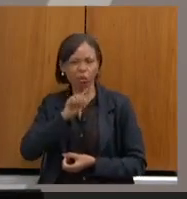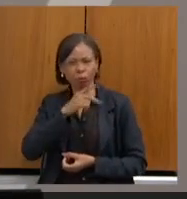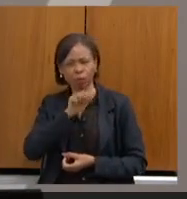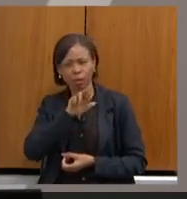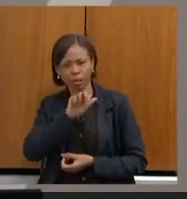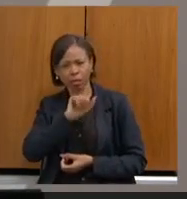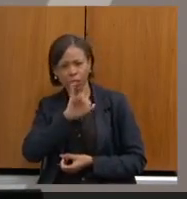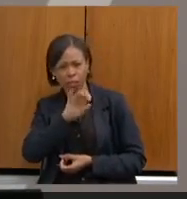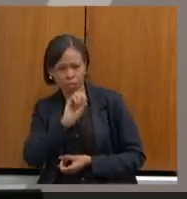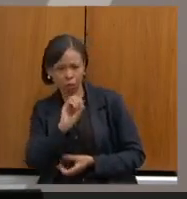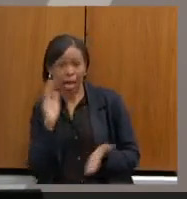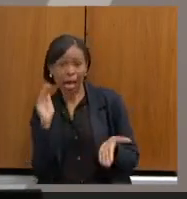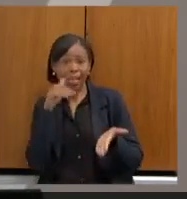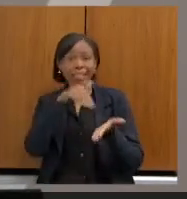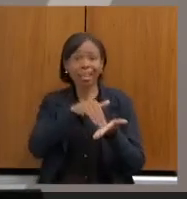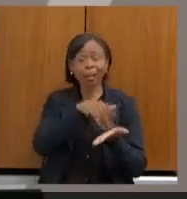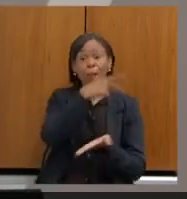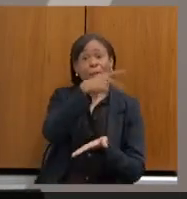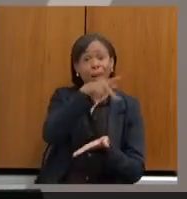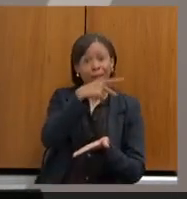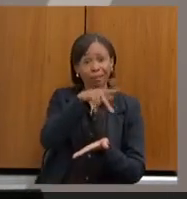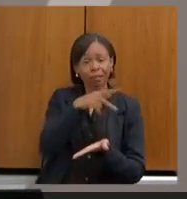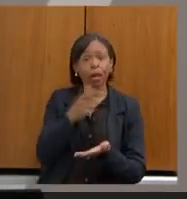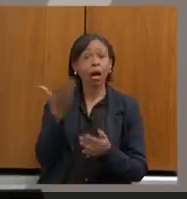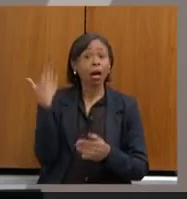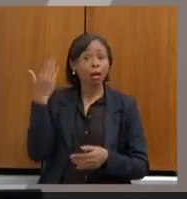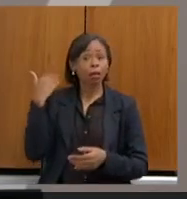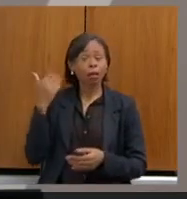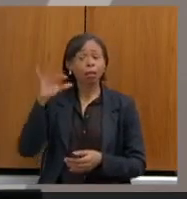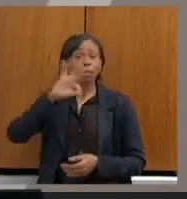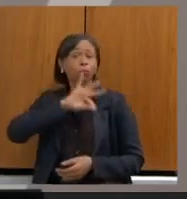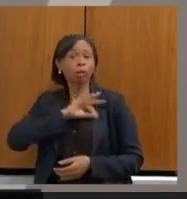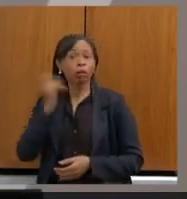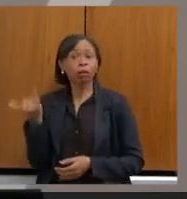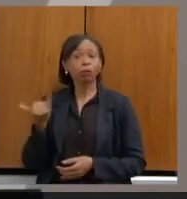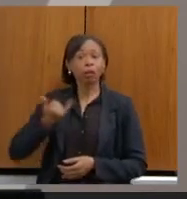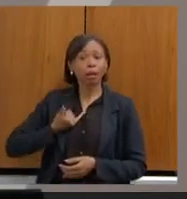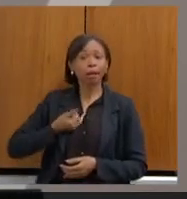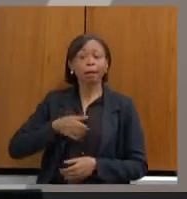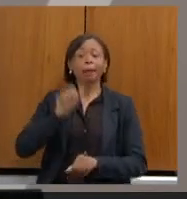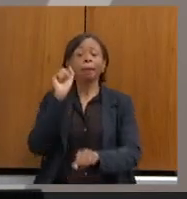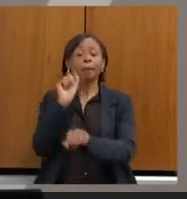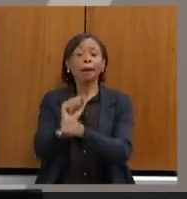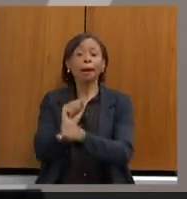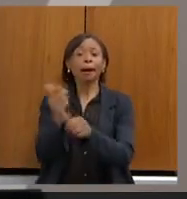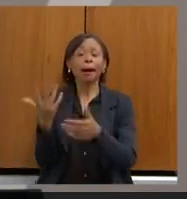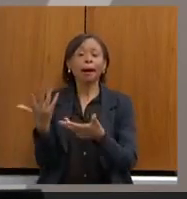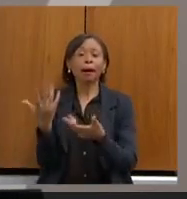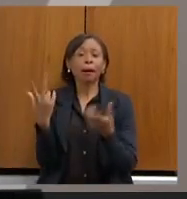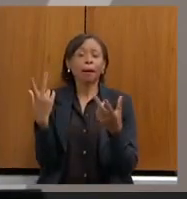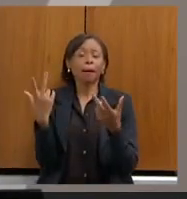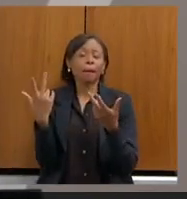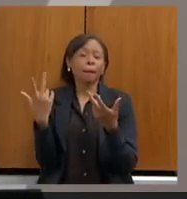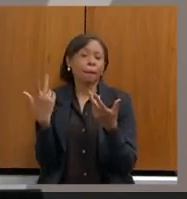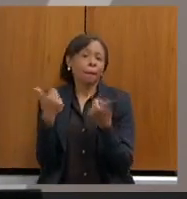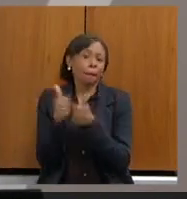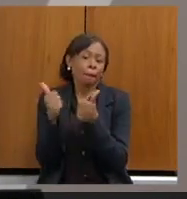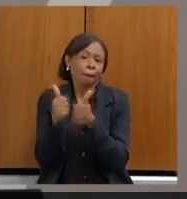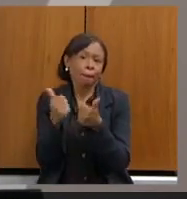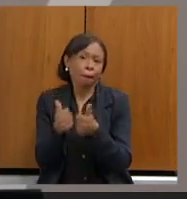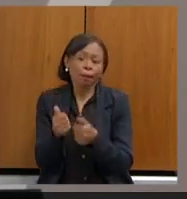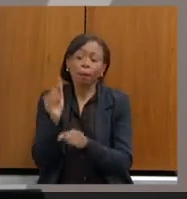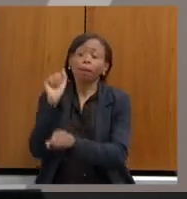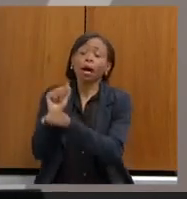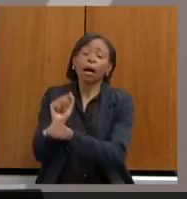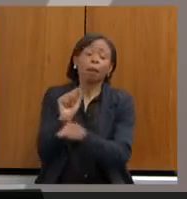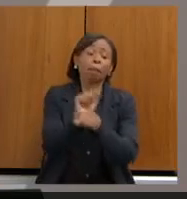até no Paraguai ou seja tem um policial uma vez ele me disse que tu não quer mais parar todo o ônibus que vêm da queimadela todo ano não vou mais tarde ok